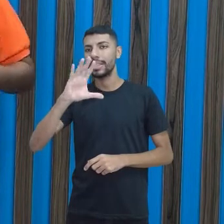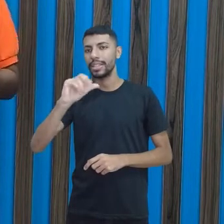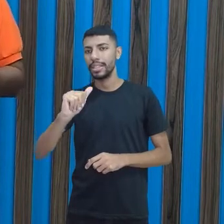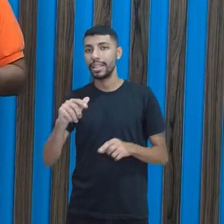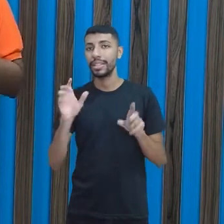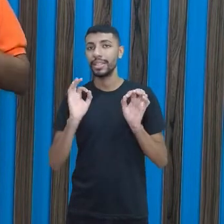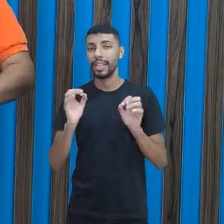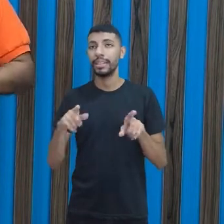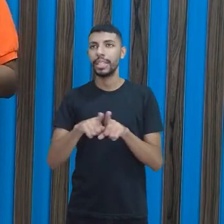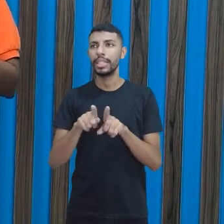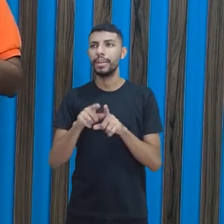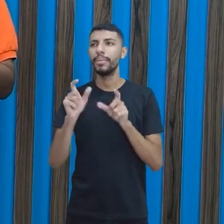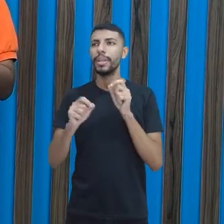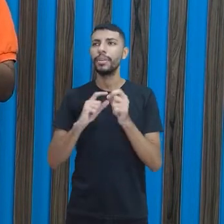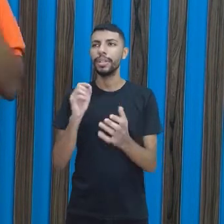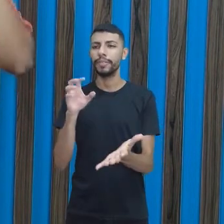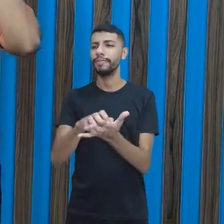sempre